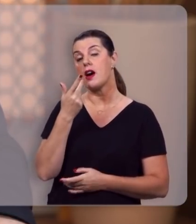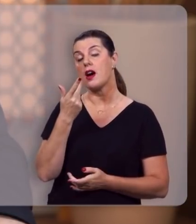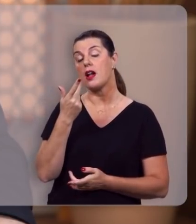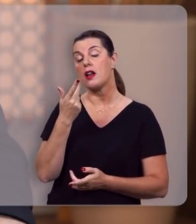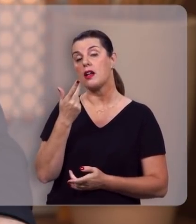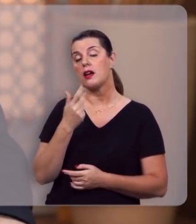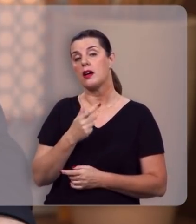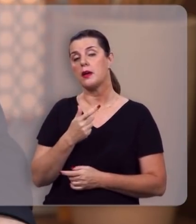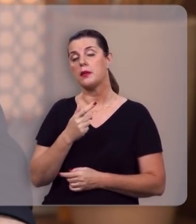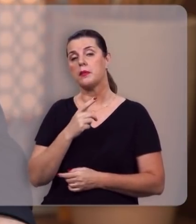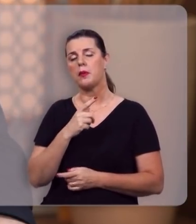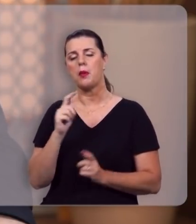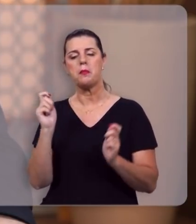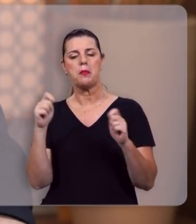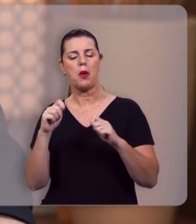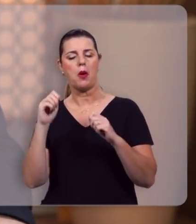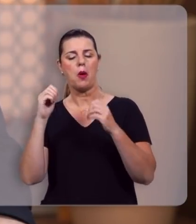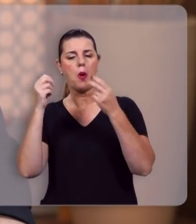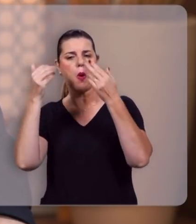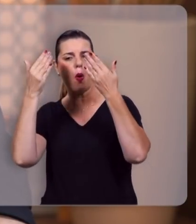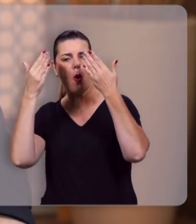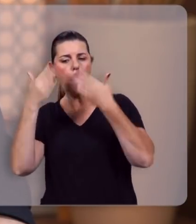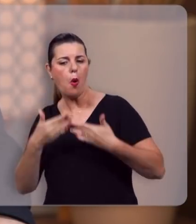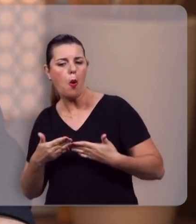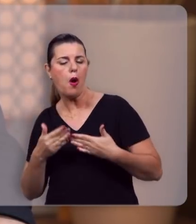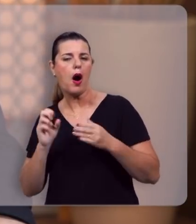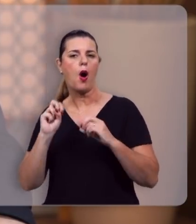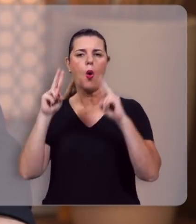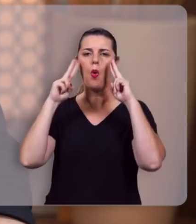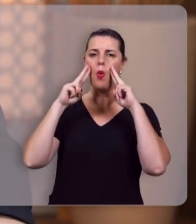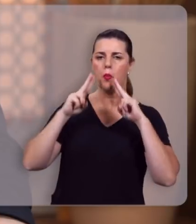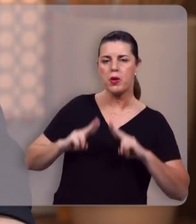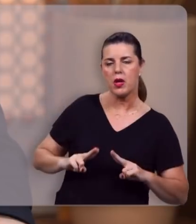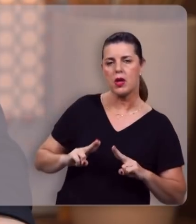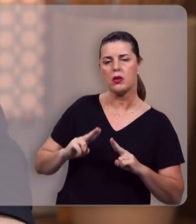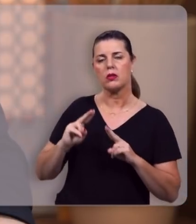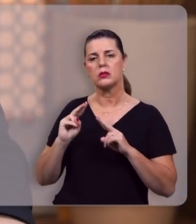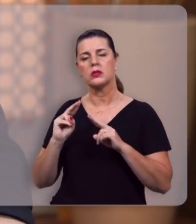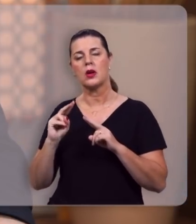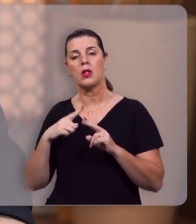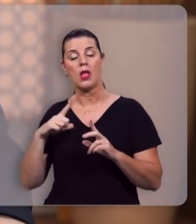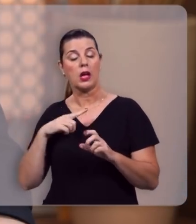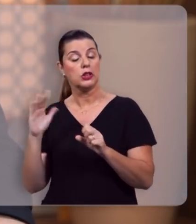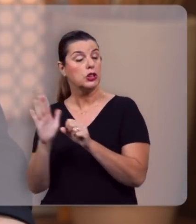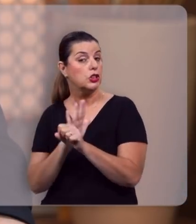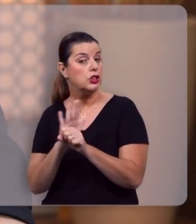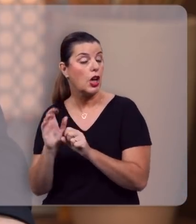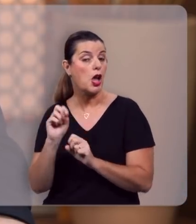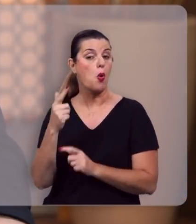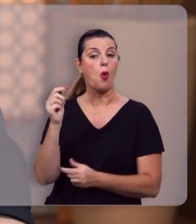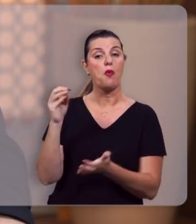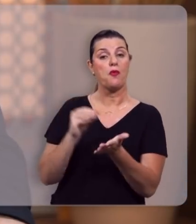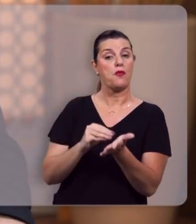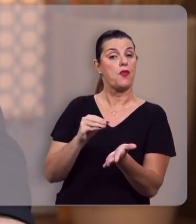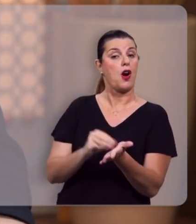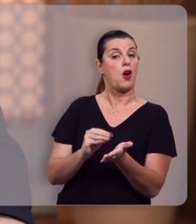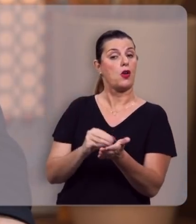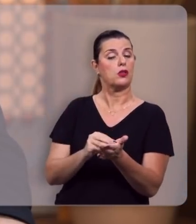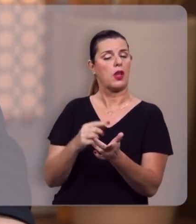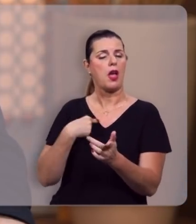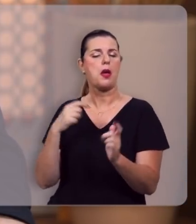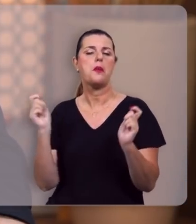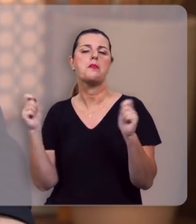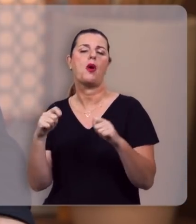sei estar honrado como ser humilhado, tanto sei estar em abundância como em escassez.